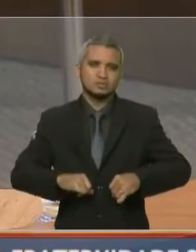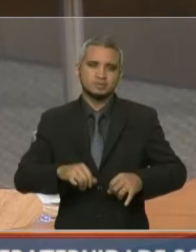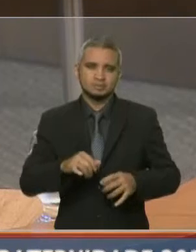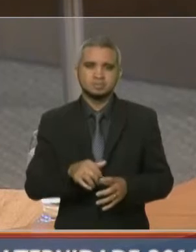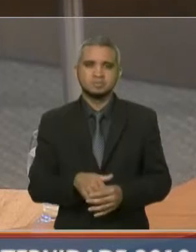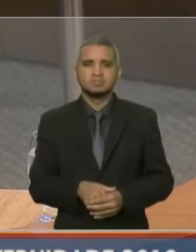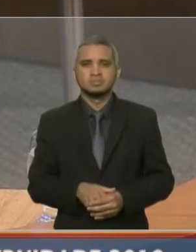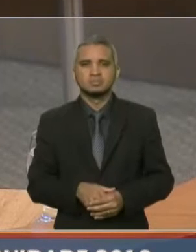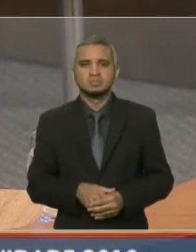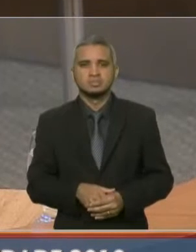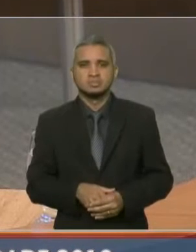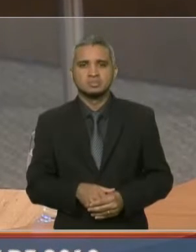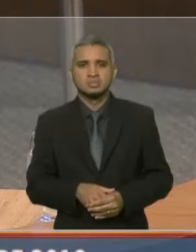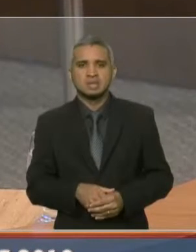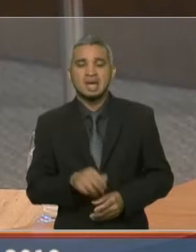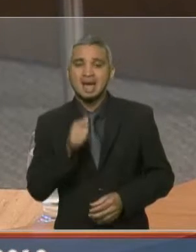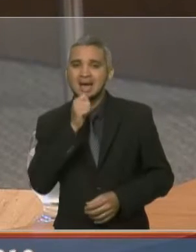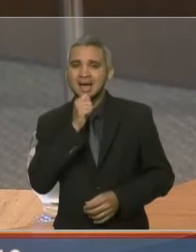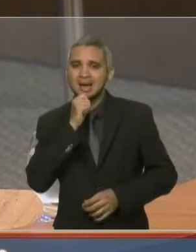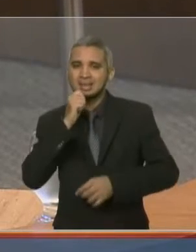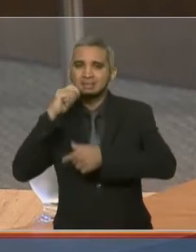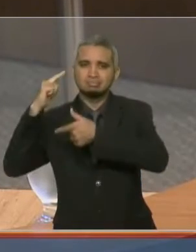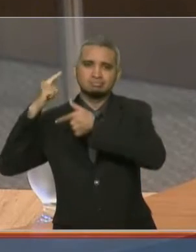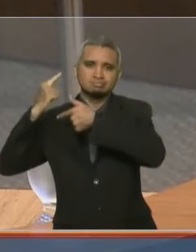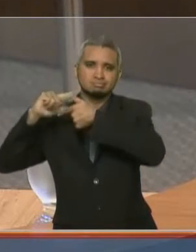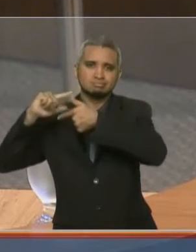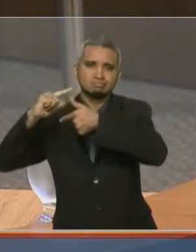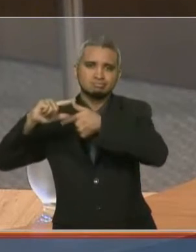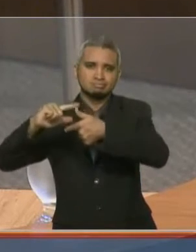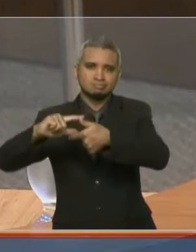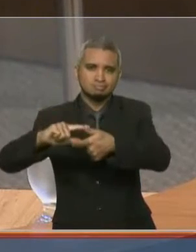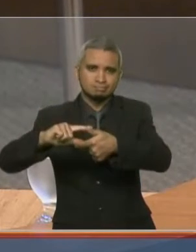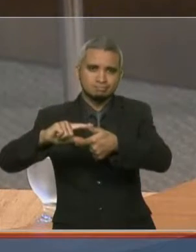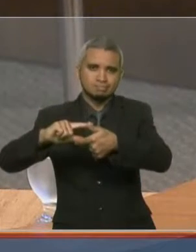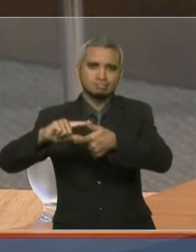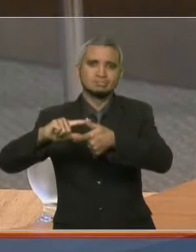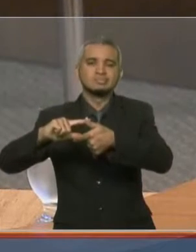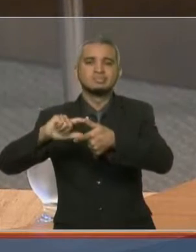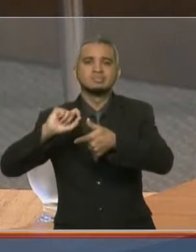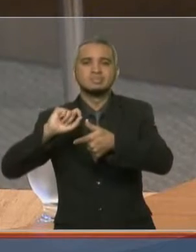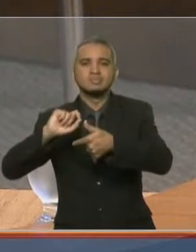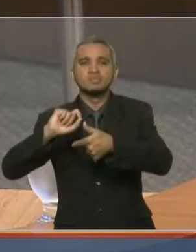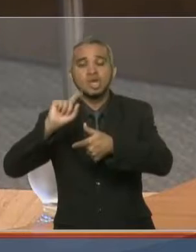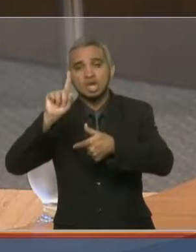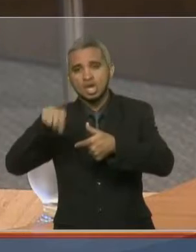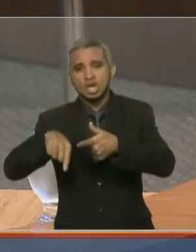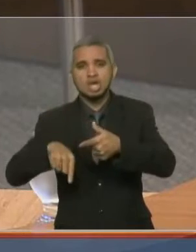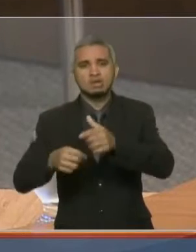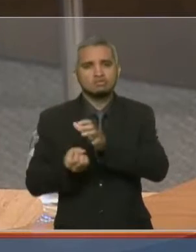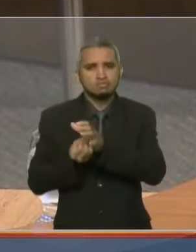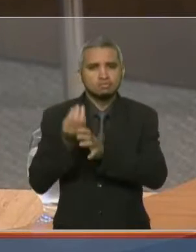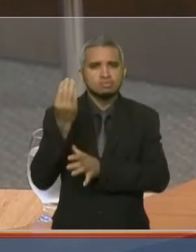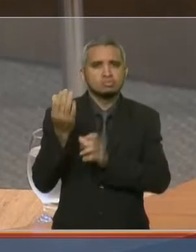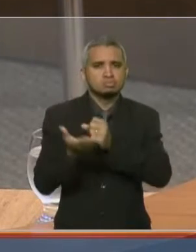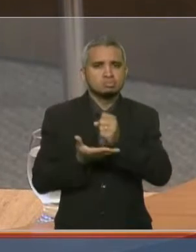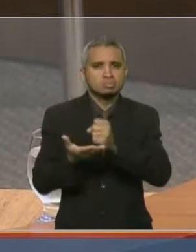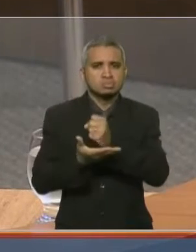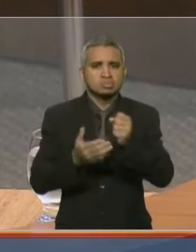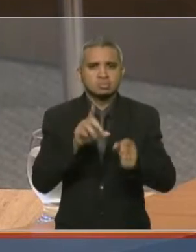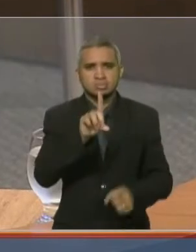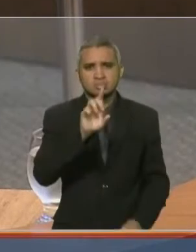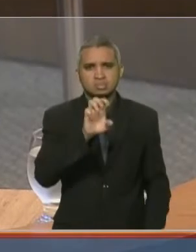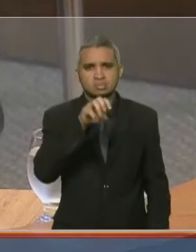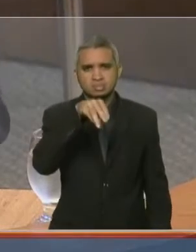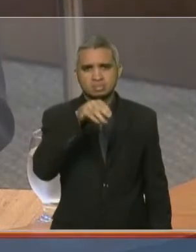O conservadorismo do poder público, que é fruto da ausência de democracia no país, somente começou a